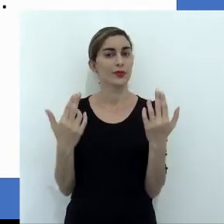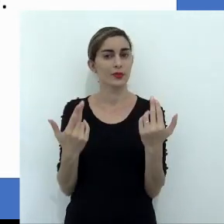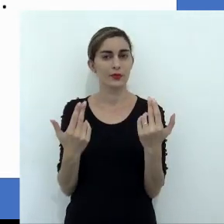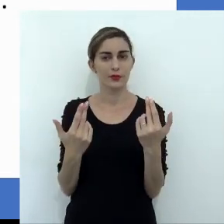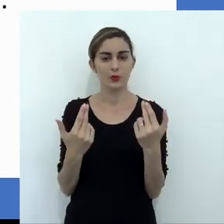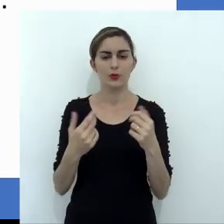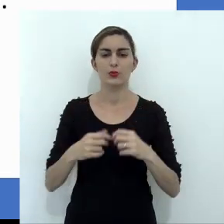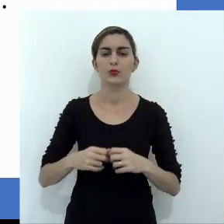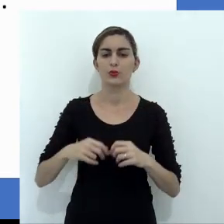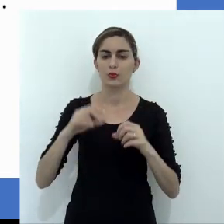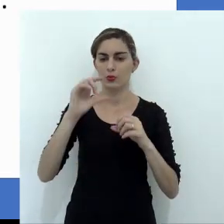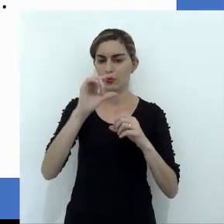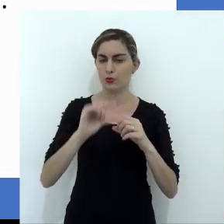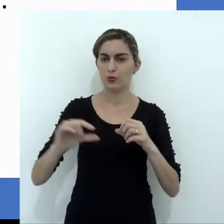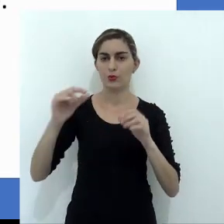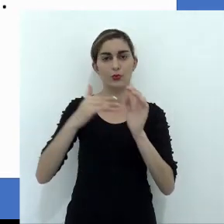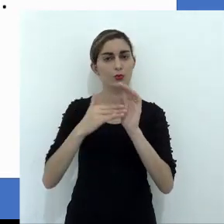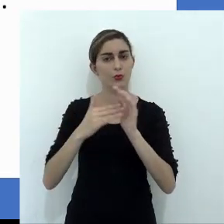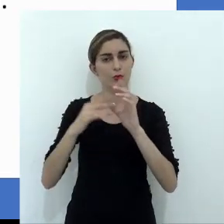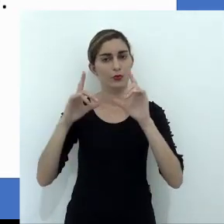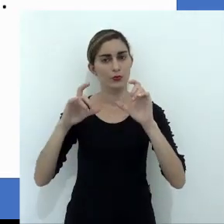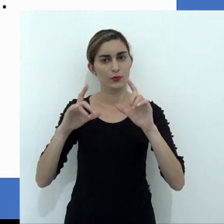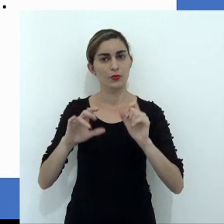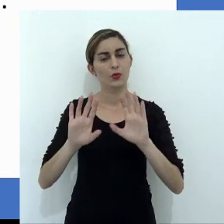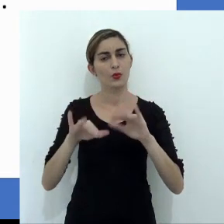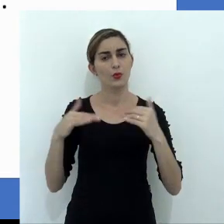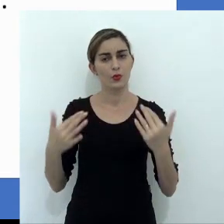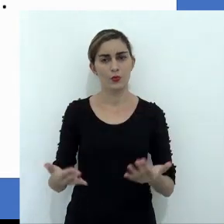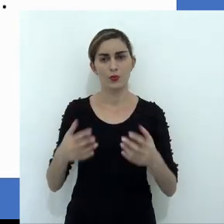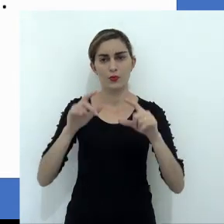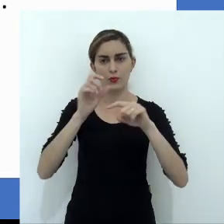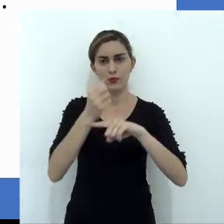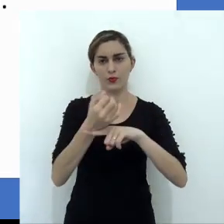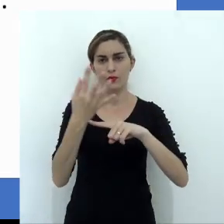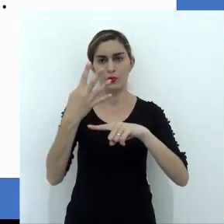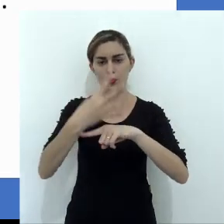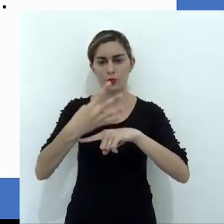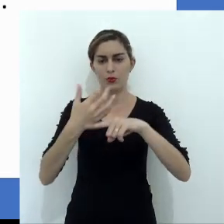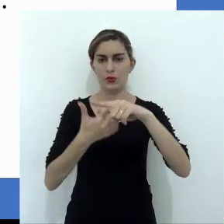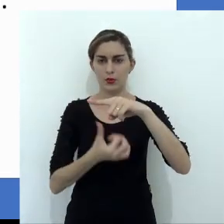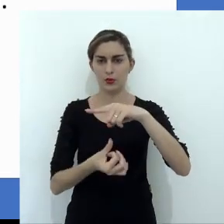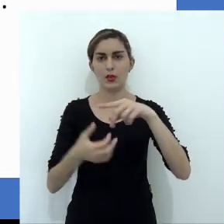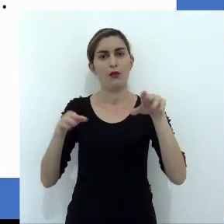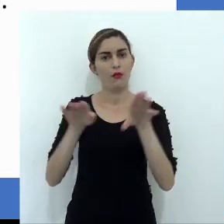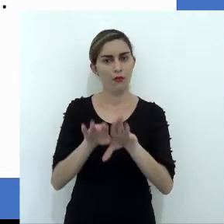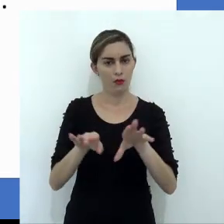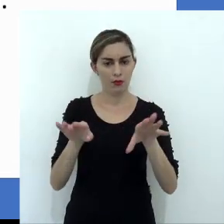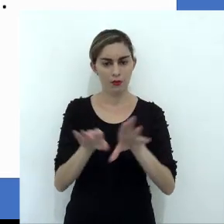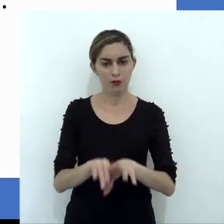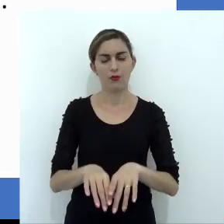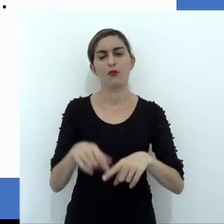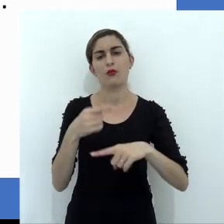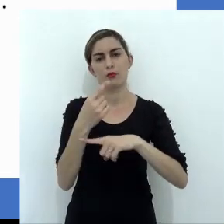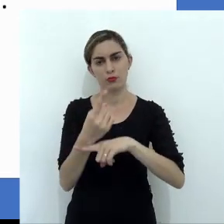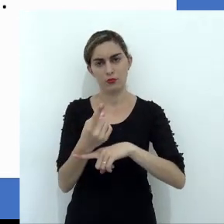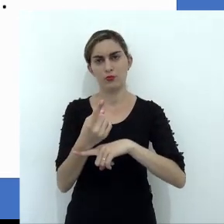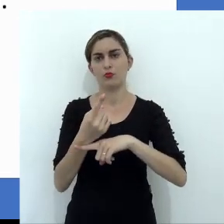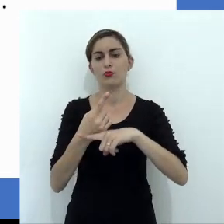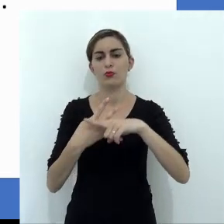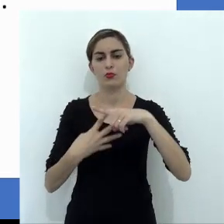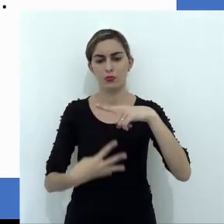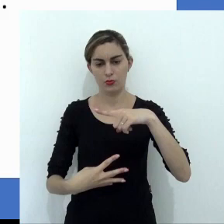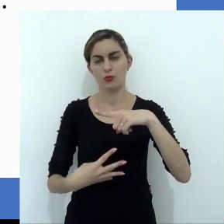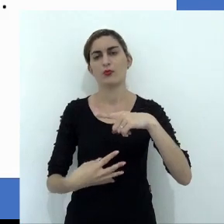aos 4 quadradinhos da última figura. Ou seja, a fração 4/16, ela também é equivalente